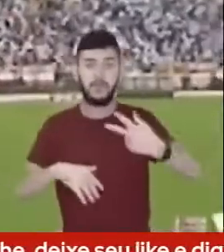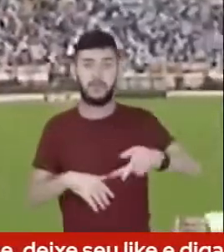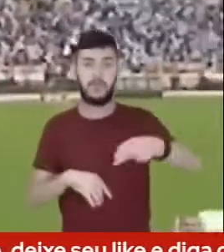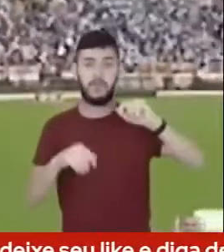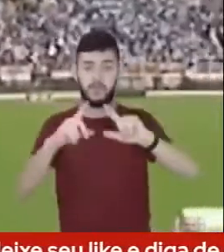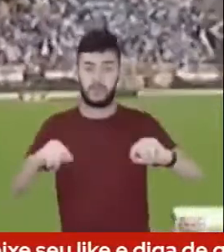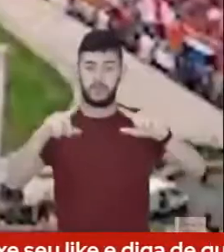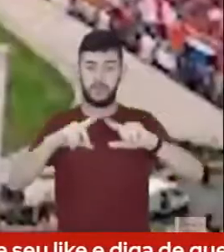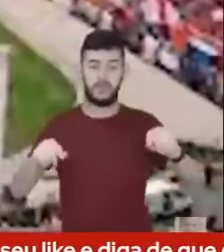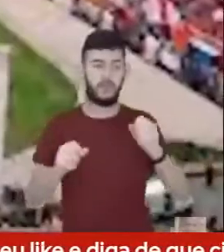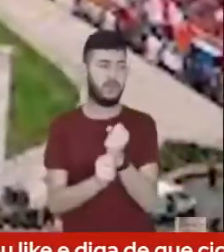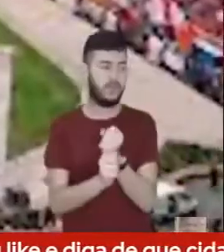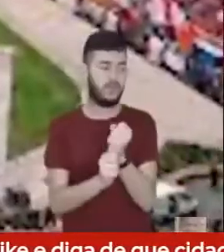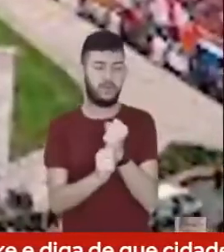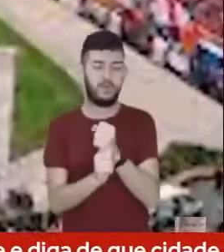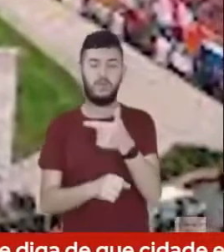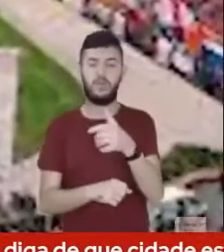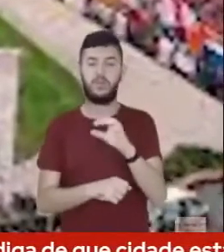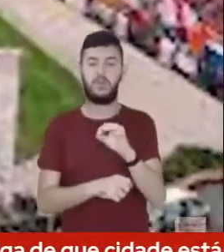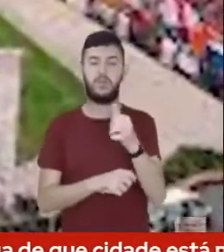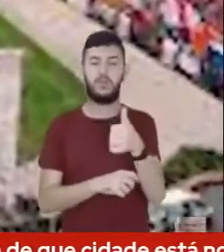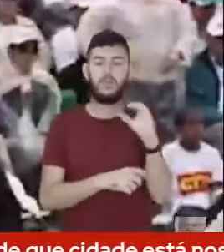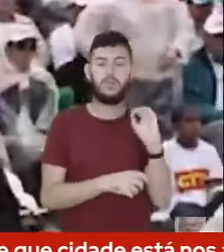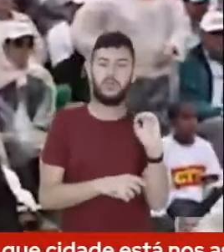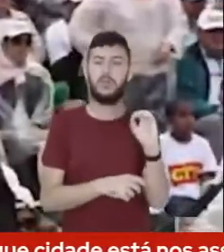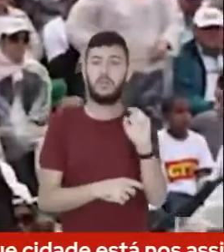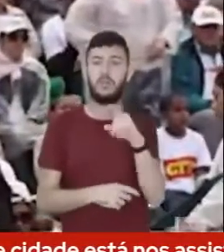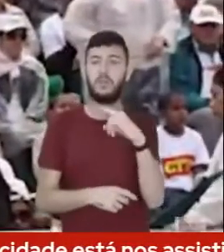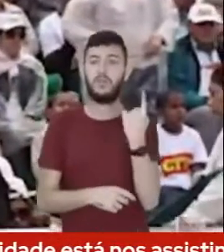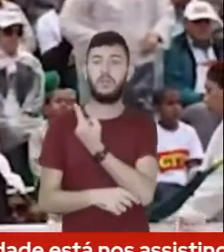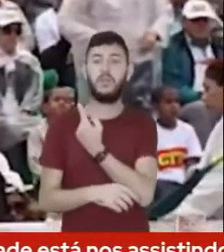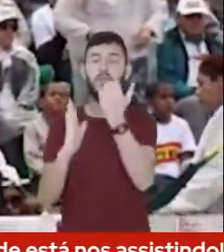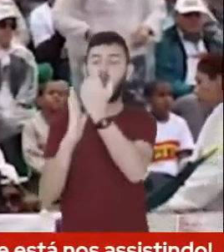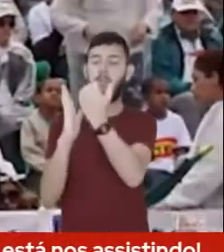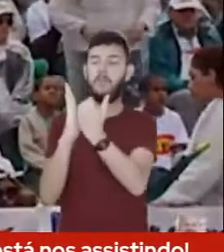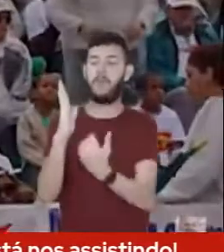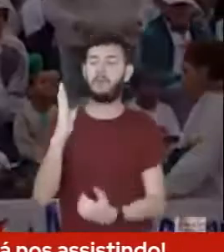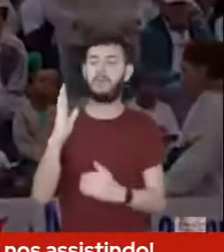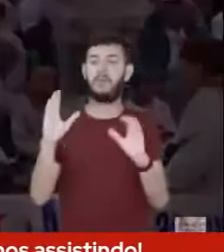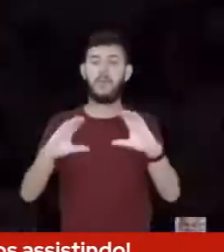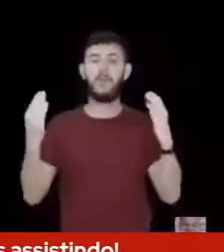2010, lançamos nossa pauta na Conclate, realizada no estádio do Pacaembu.